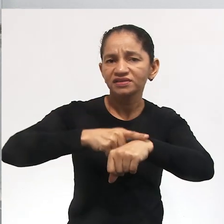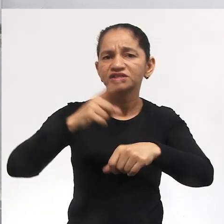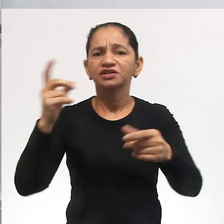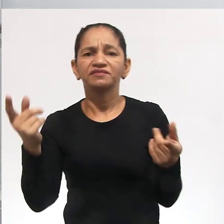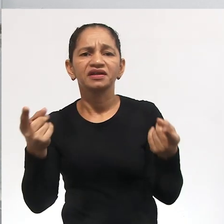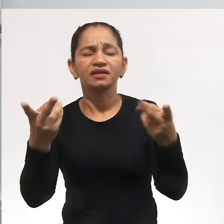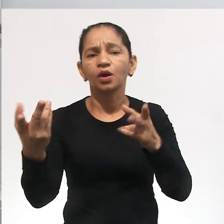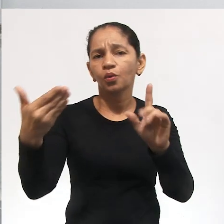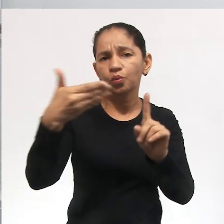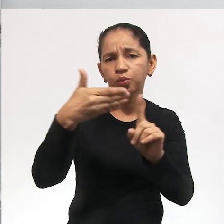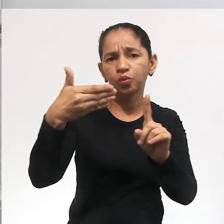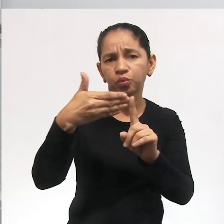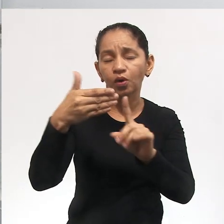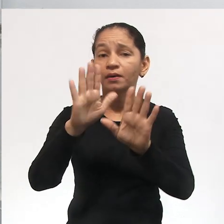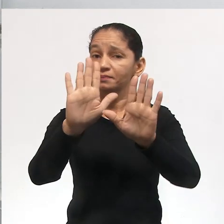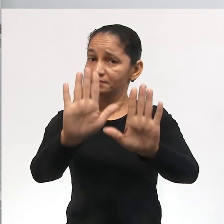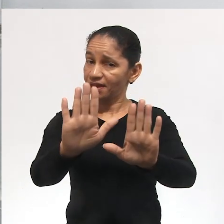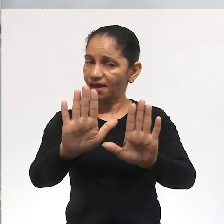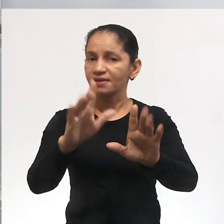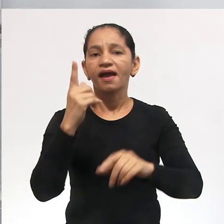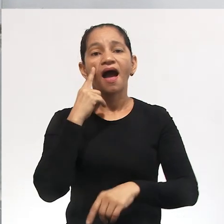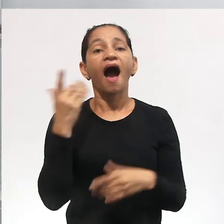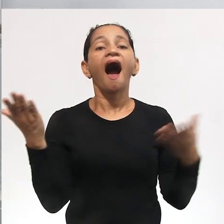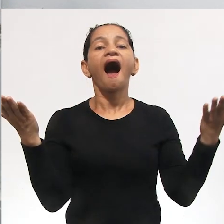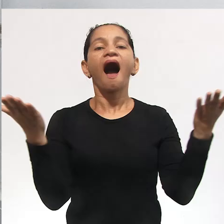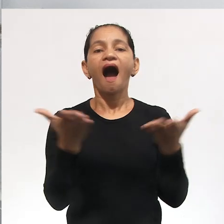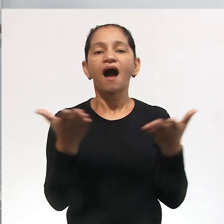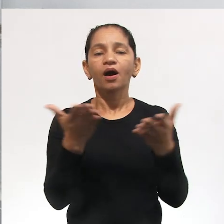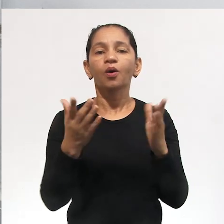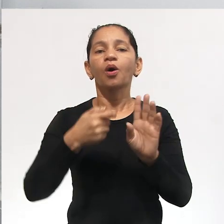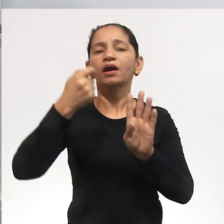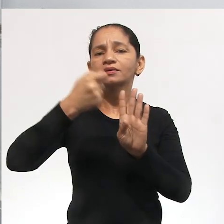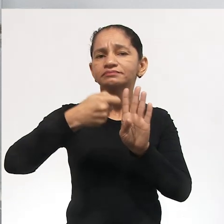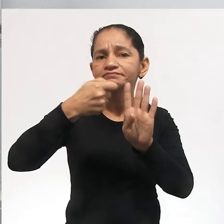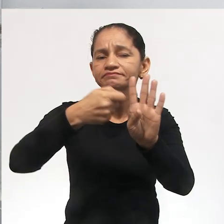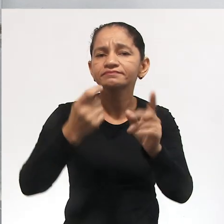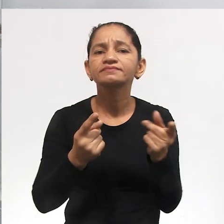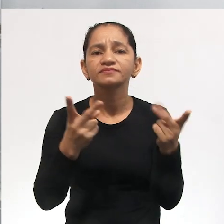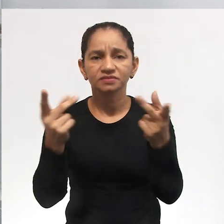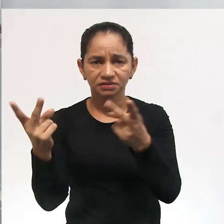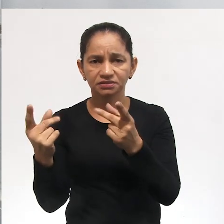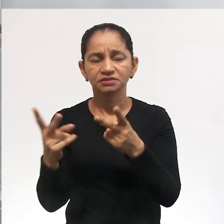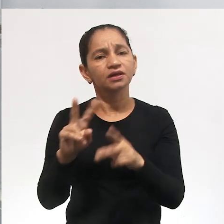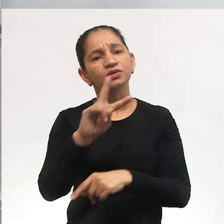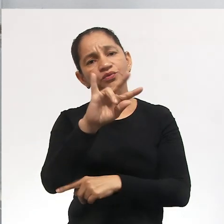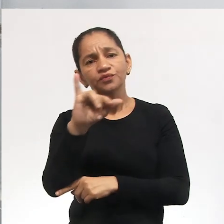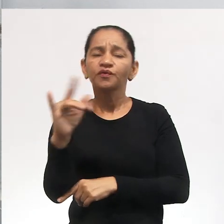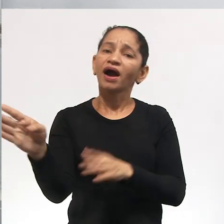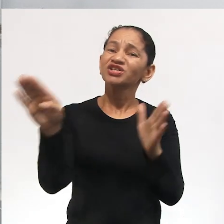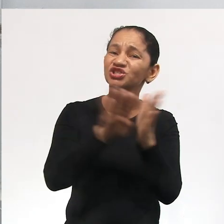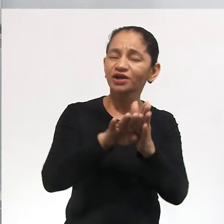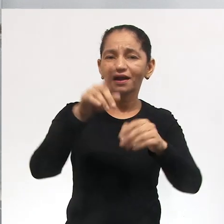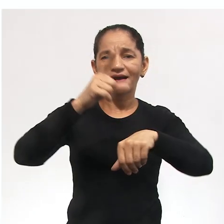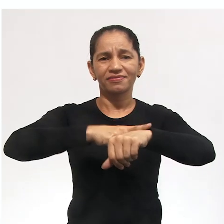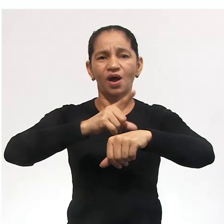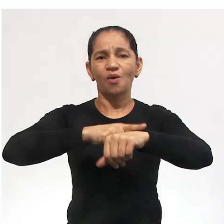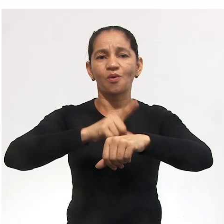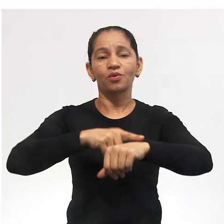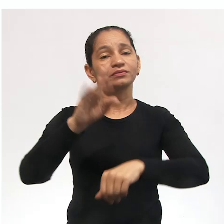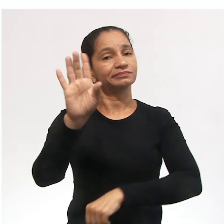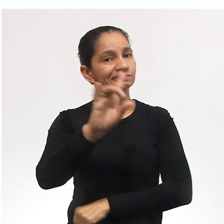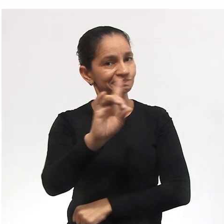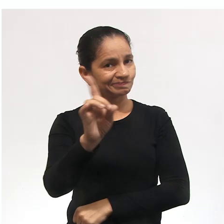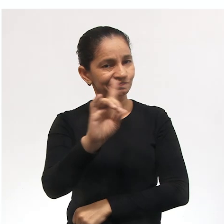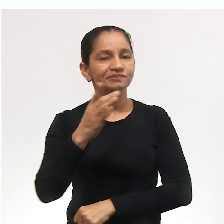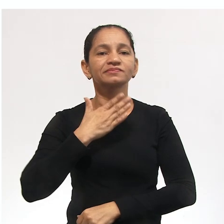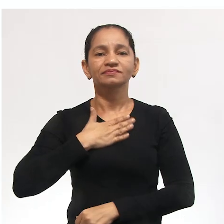Agora a venda é a prazo. Ela não vai chegar ainda, a gente vai ter um direito. Então vamos focar aqui, ó. Em